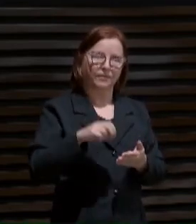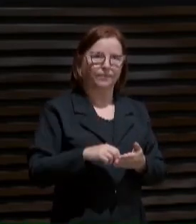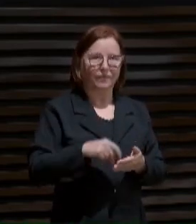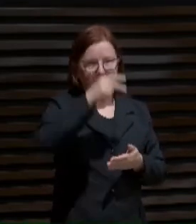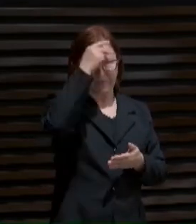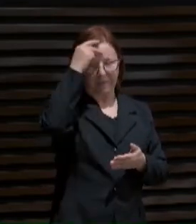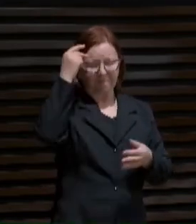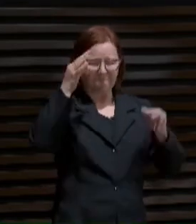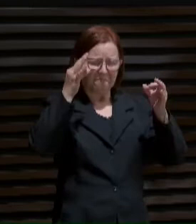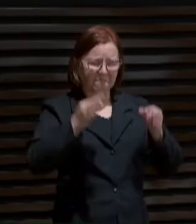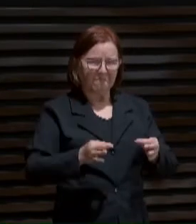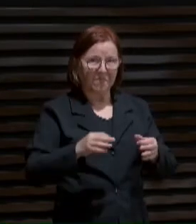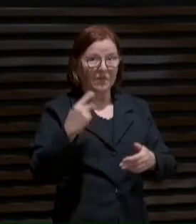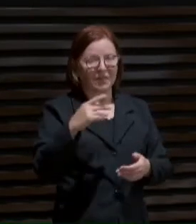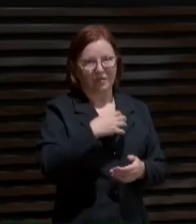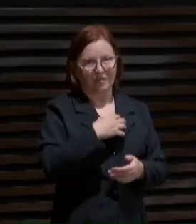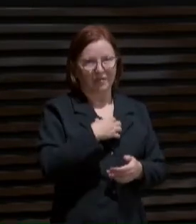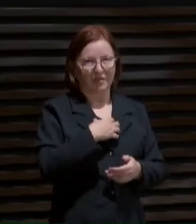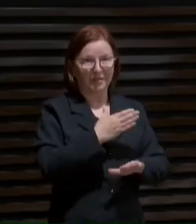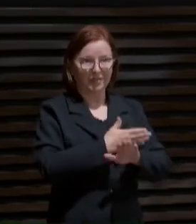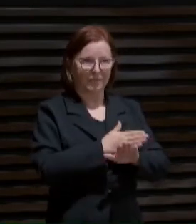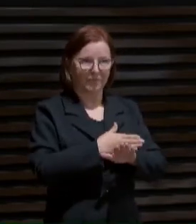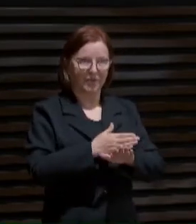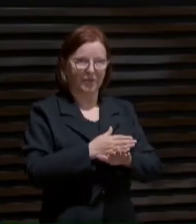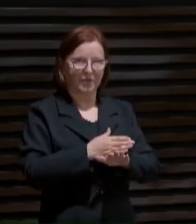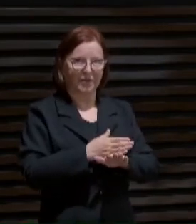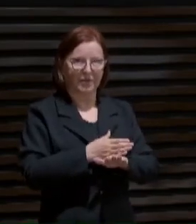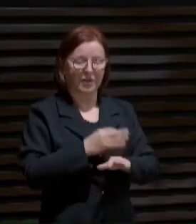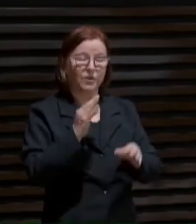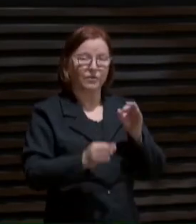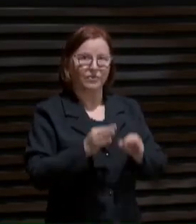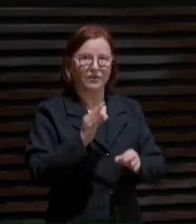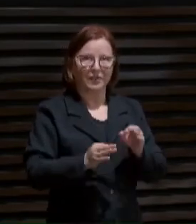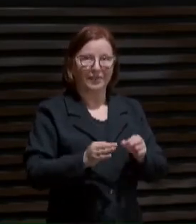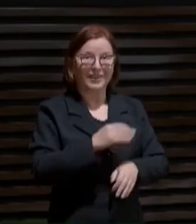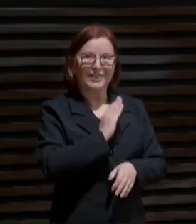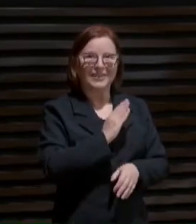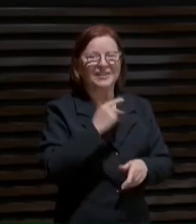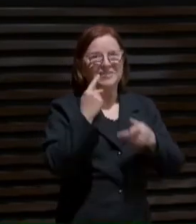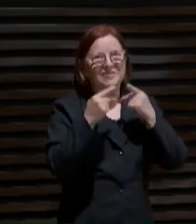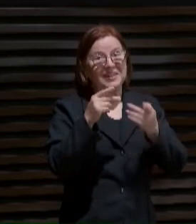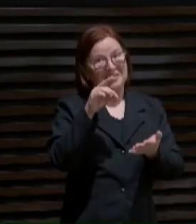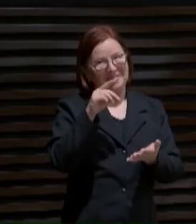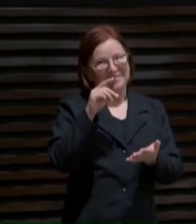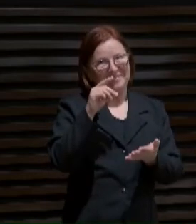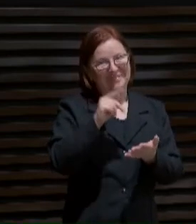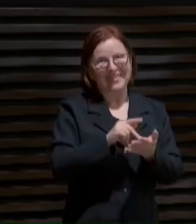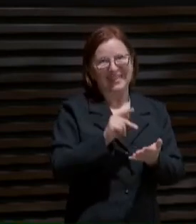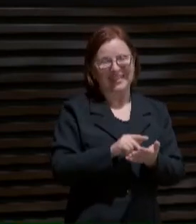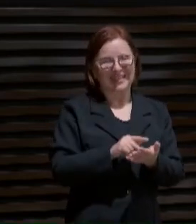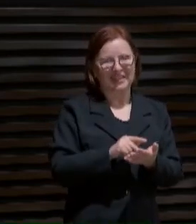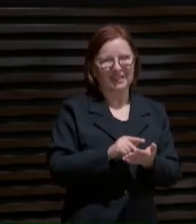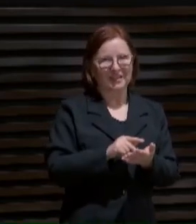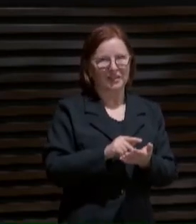íntegro em sua conduta e prática O que é justo que decoração fala a verdade e